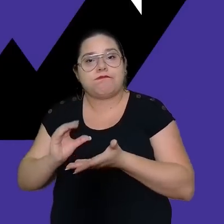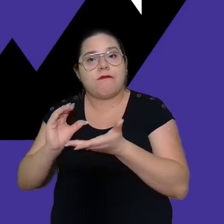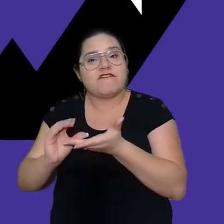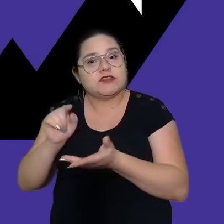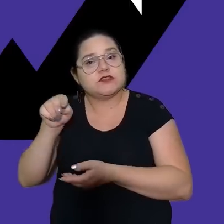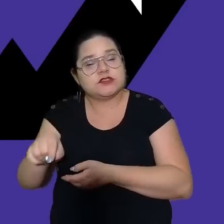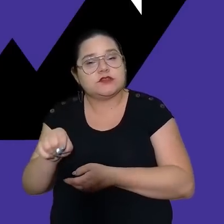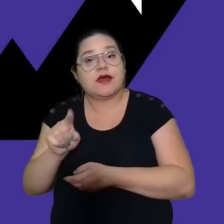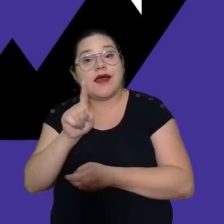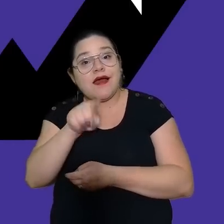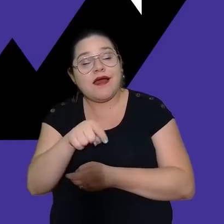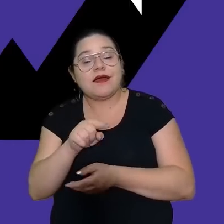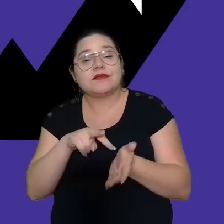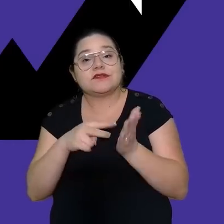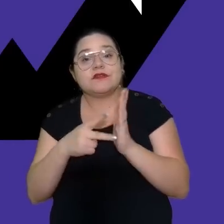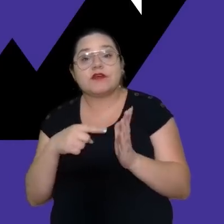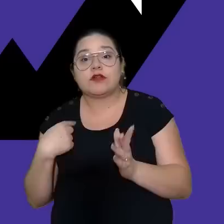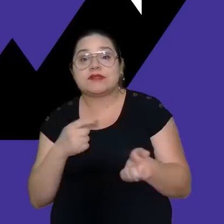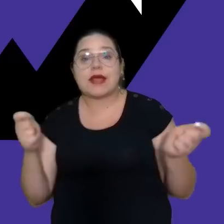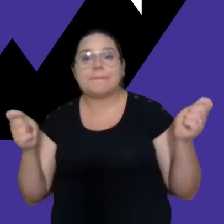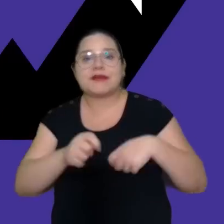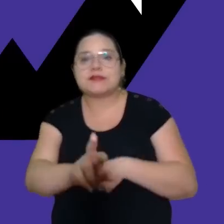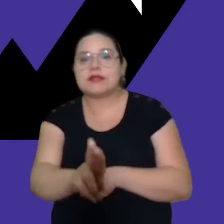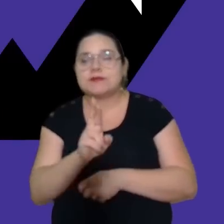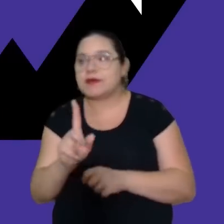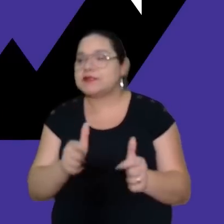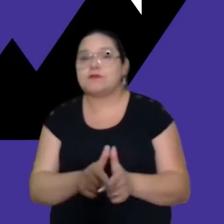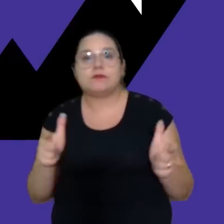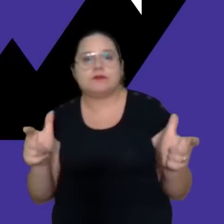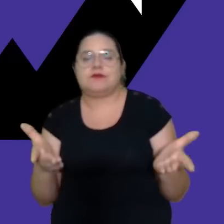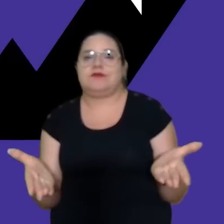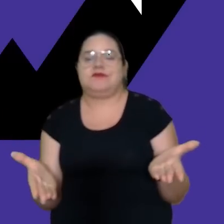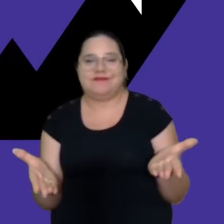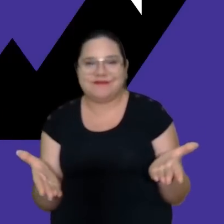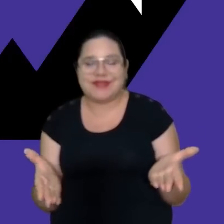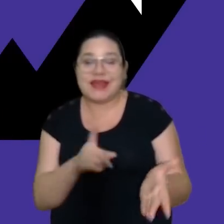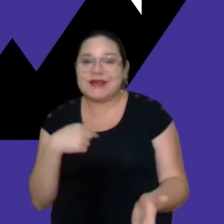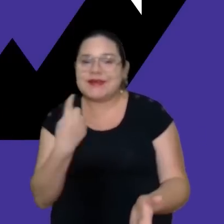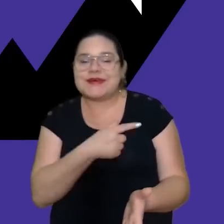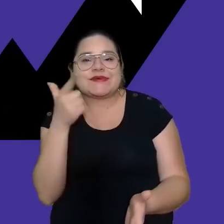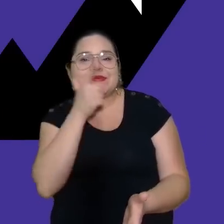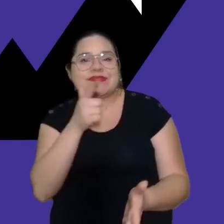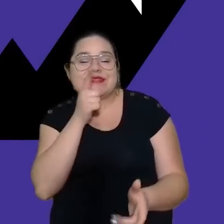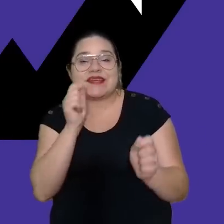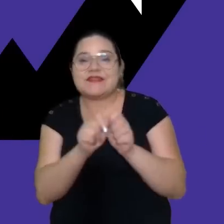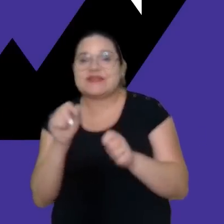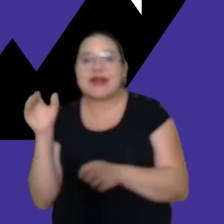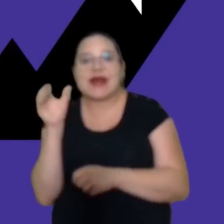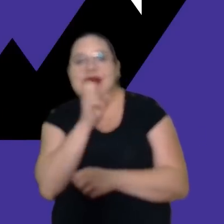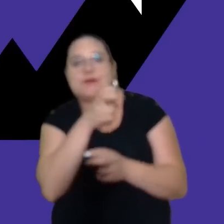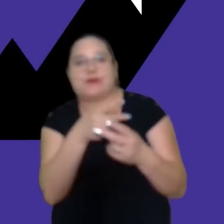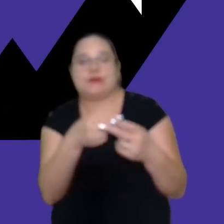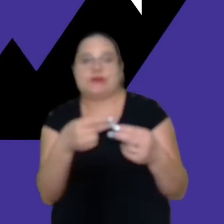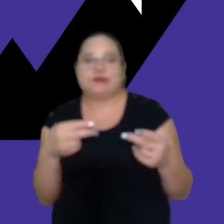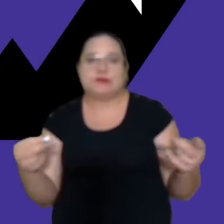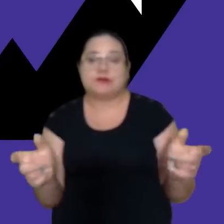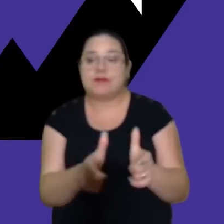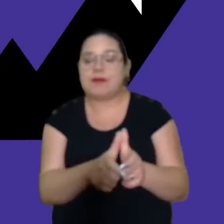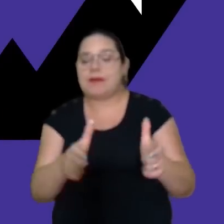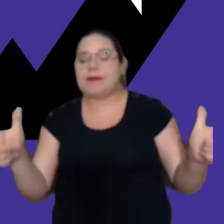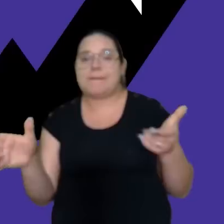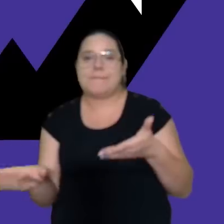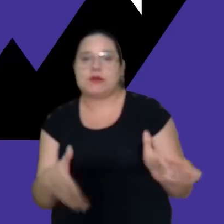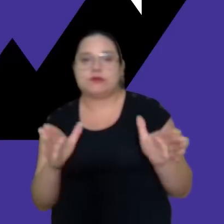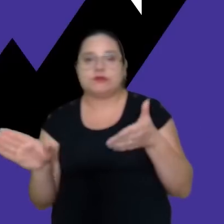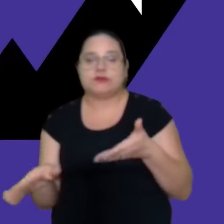nossa capacidade de reação hoje é muito grande, né? A gente consegue fazer muito rapidamente um aumento de produção e de